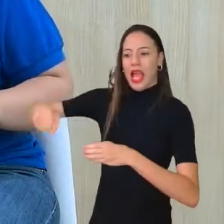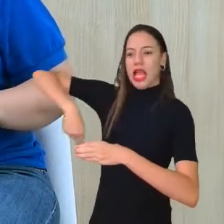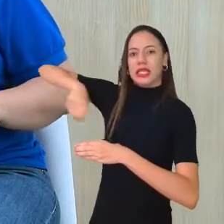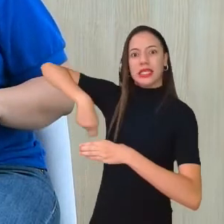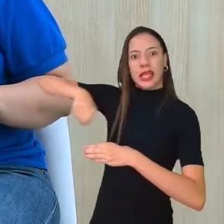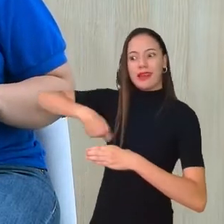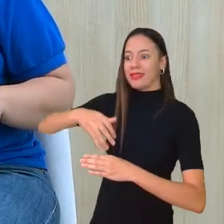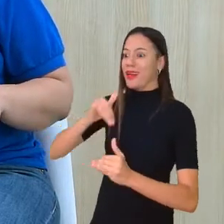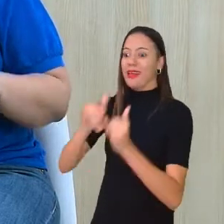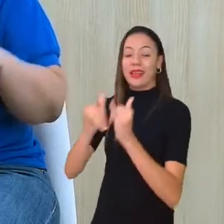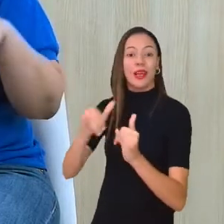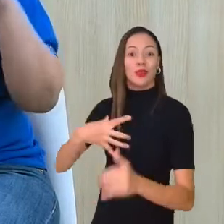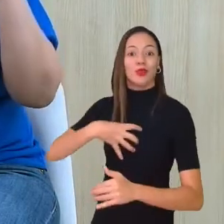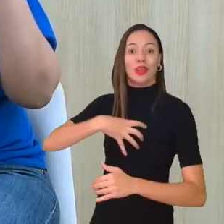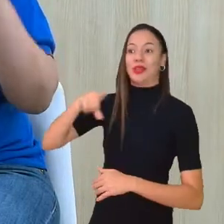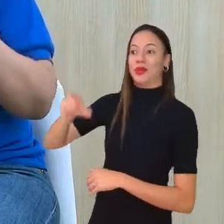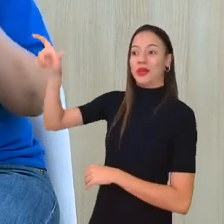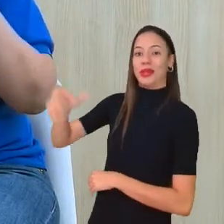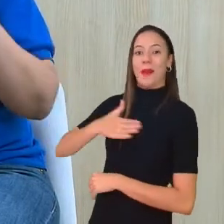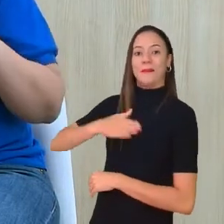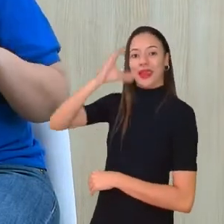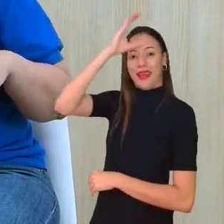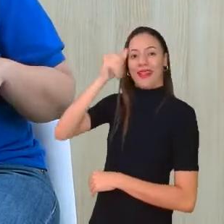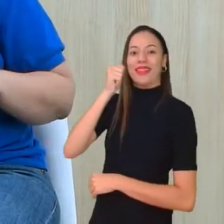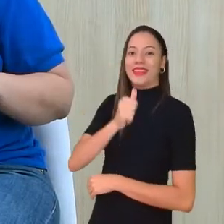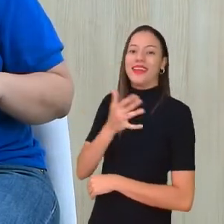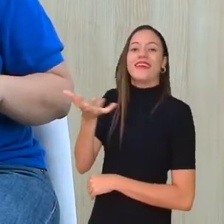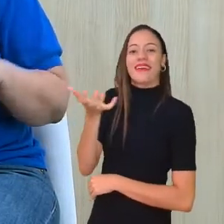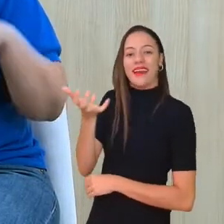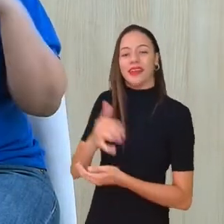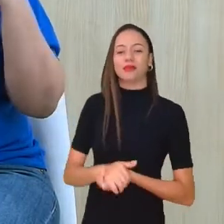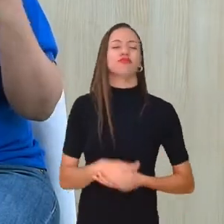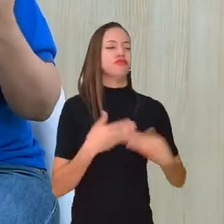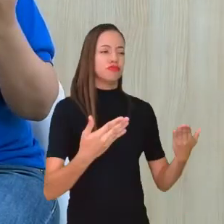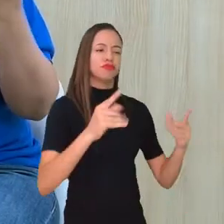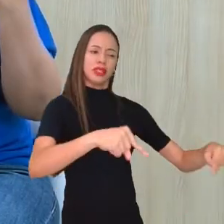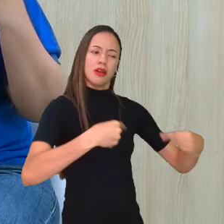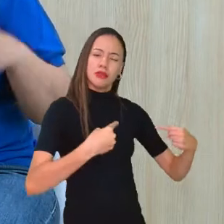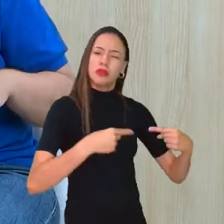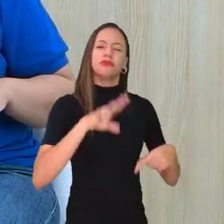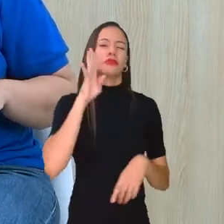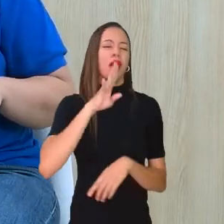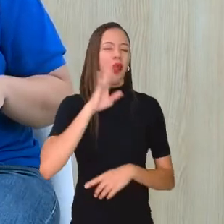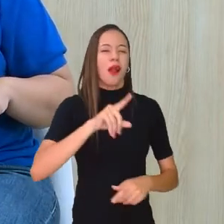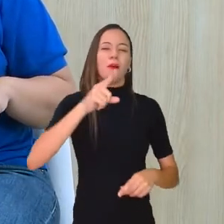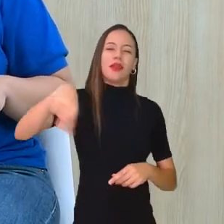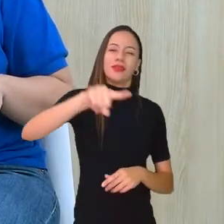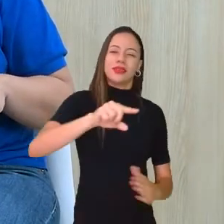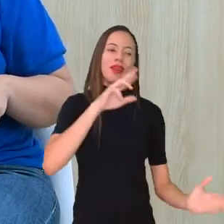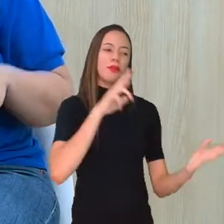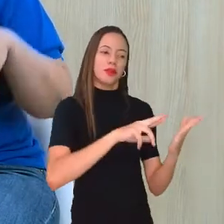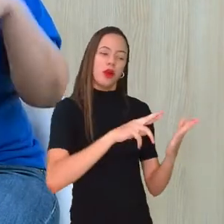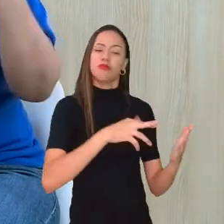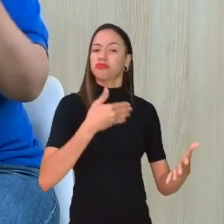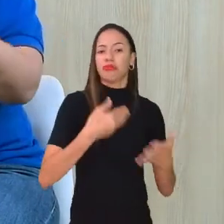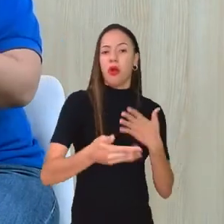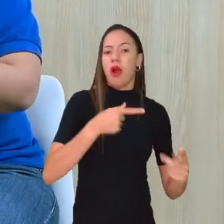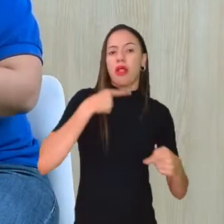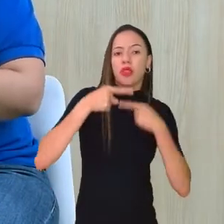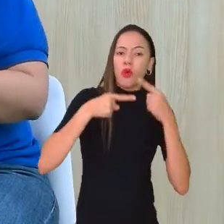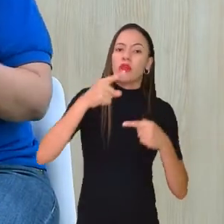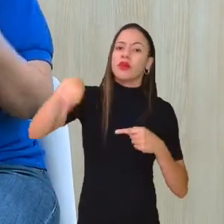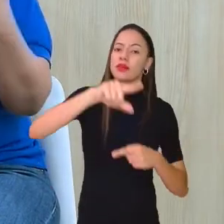que ela quer. Perfeito. Então, ó, vai ser um desafio massa de fazer. Qualquer dúvida eles têm aí, né, os tutores. Fala